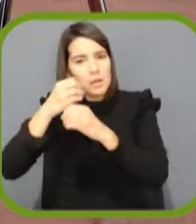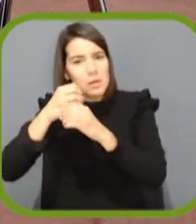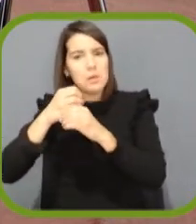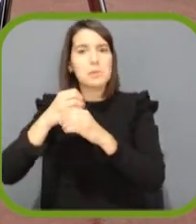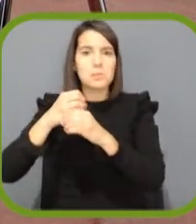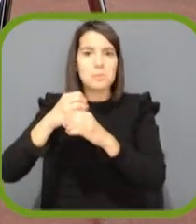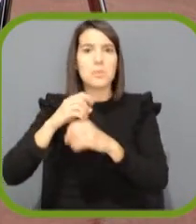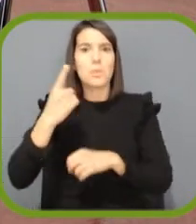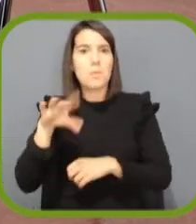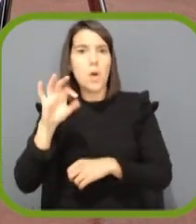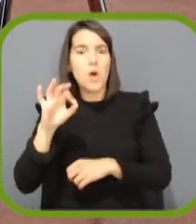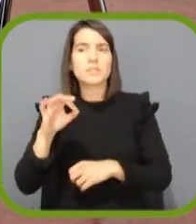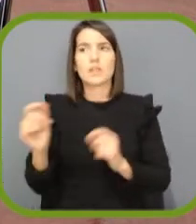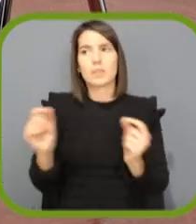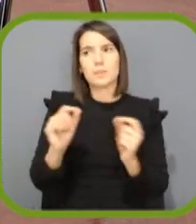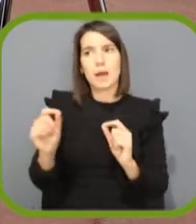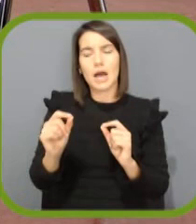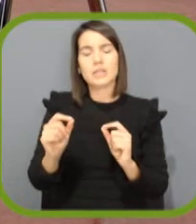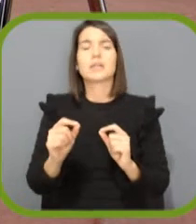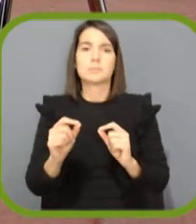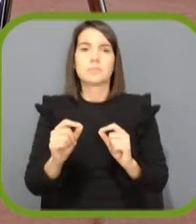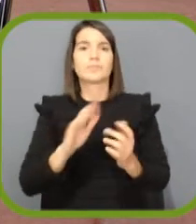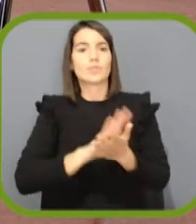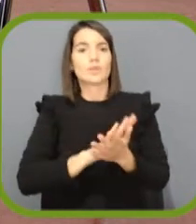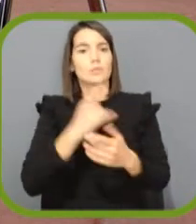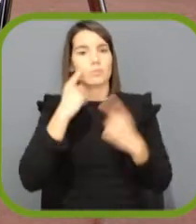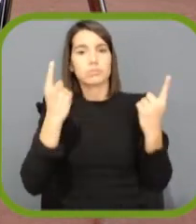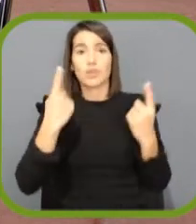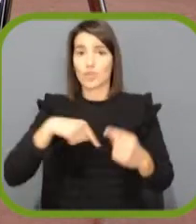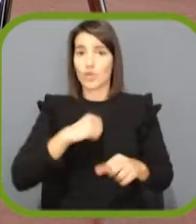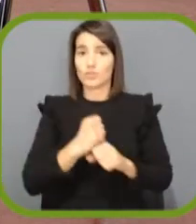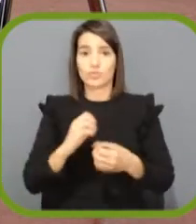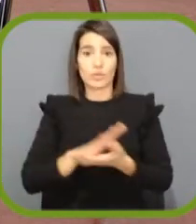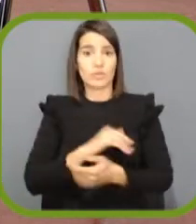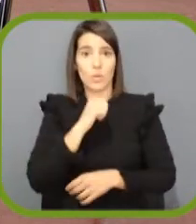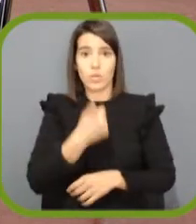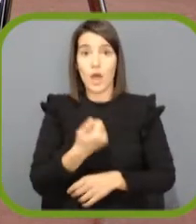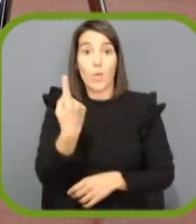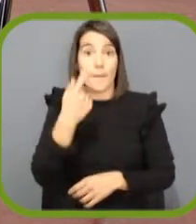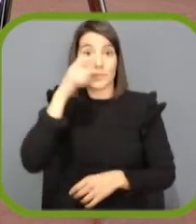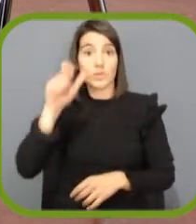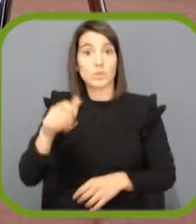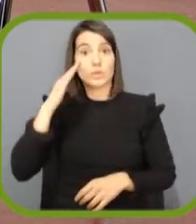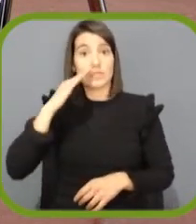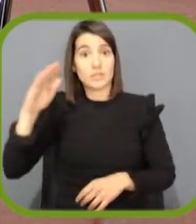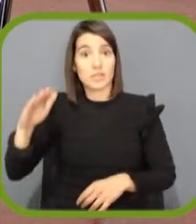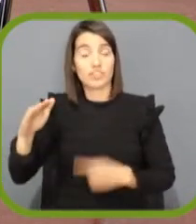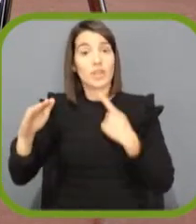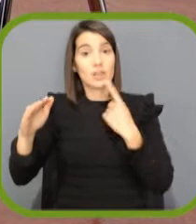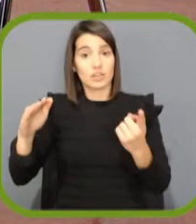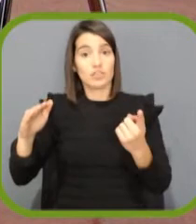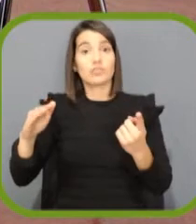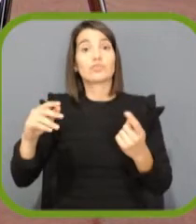resultados, depois eles discutem os resultados, publicam numa revista científica, os jornalistas não têm essa hipótese. Portanto, se há um cientista que diz